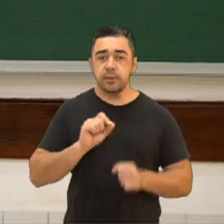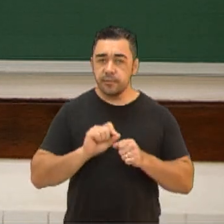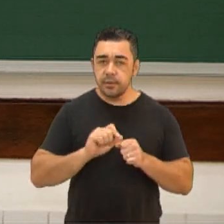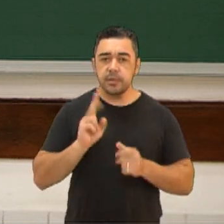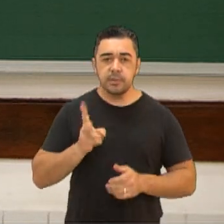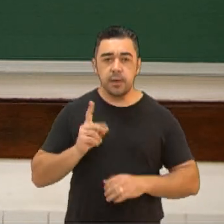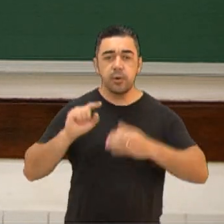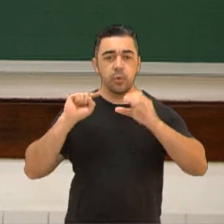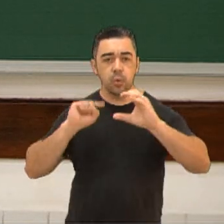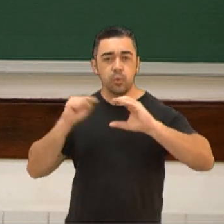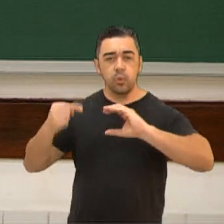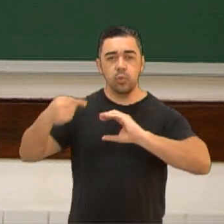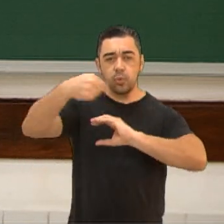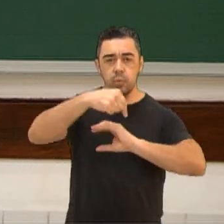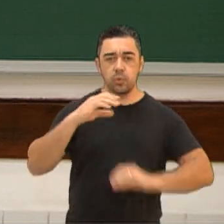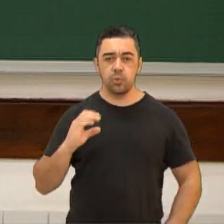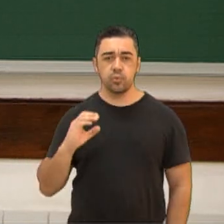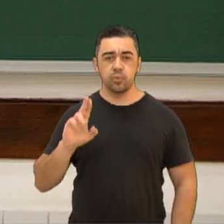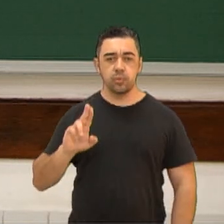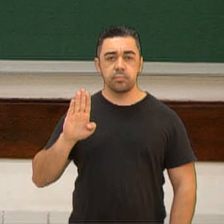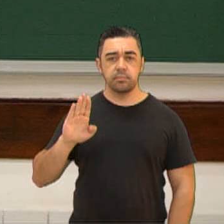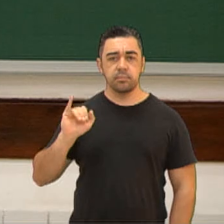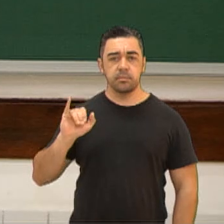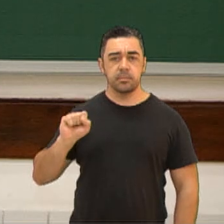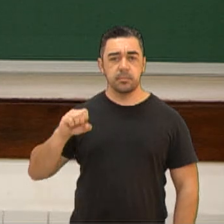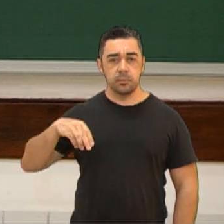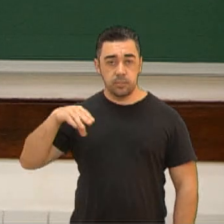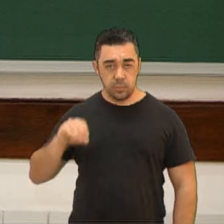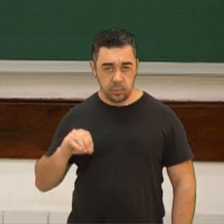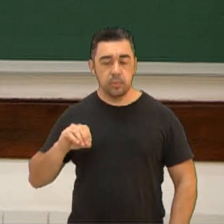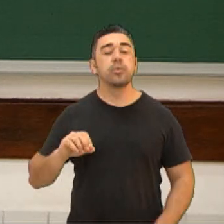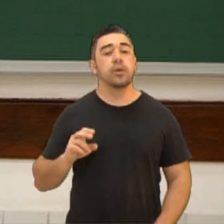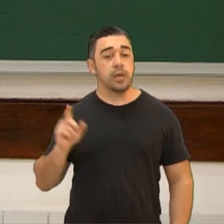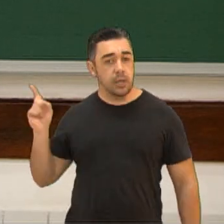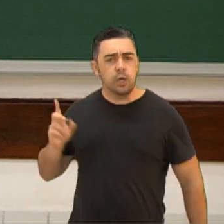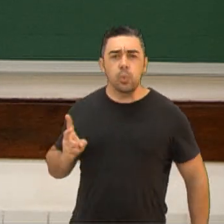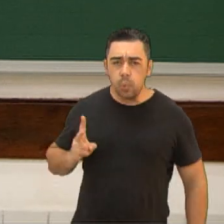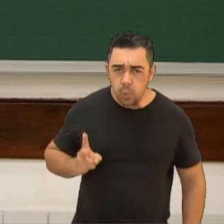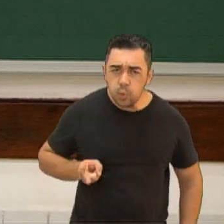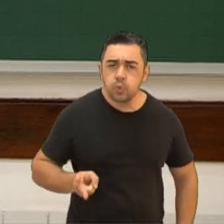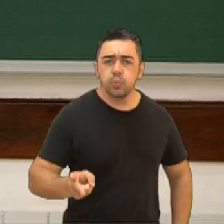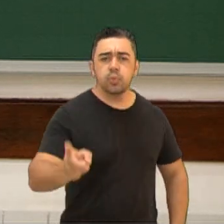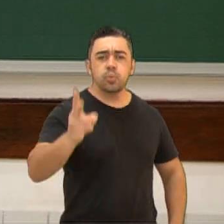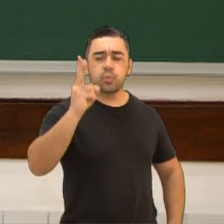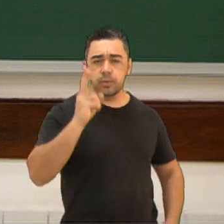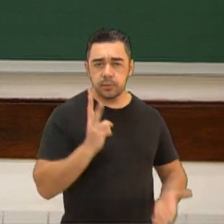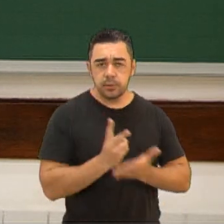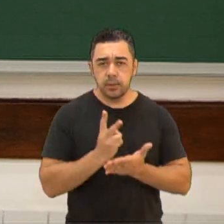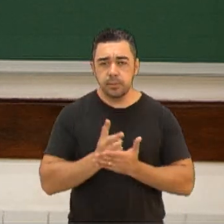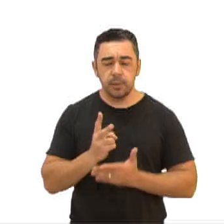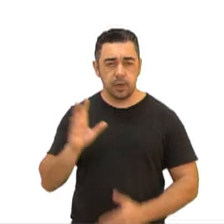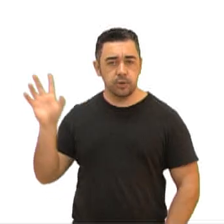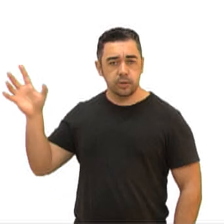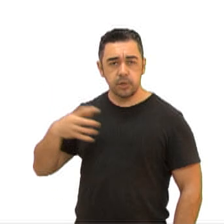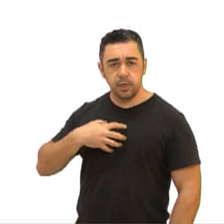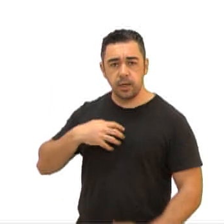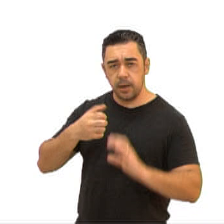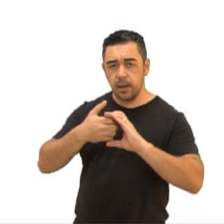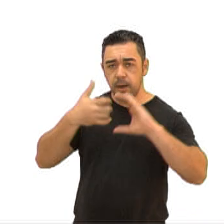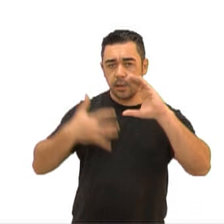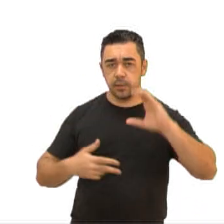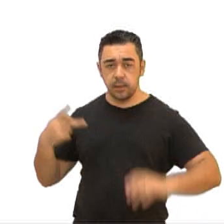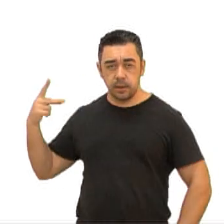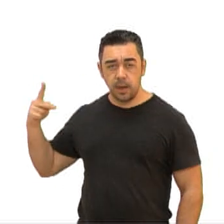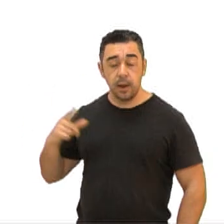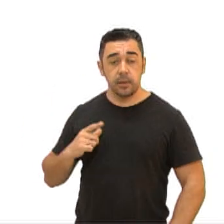artistas continuaram com o cubismo, mesmo depois daquele período em que ele acabou. E a obra do Picasso é